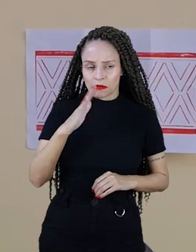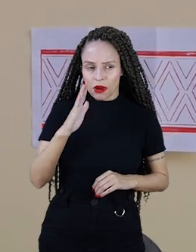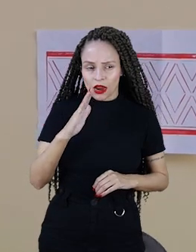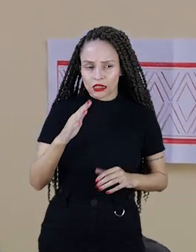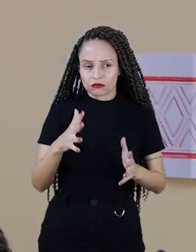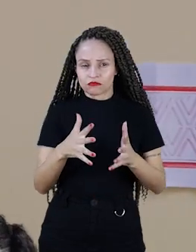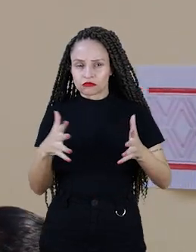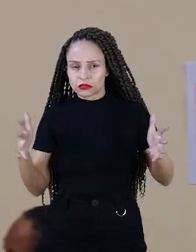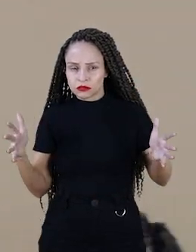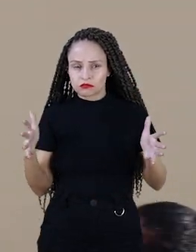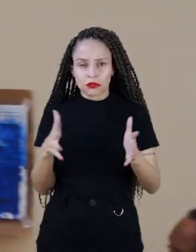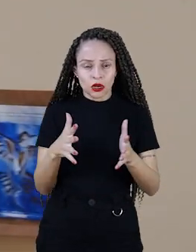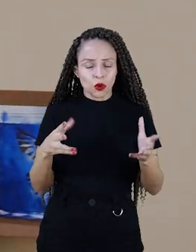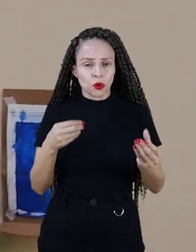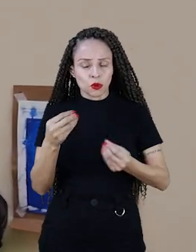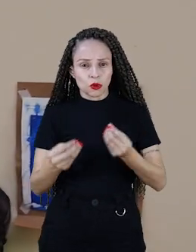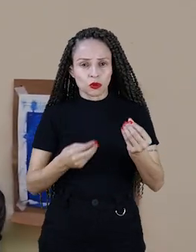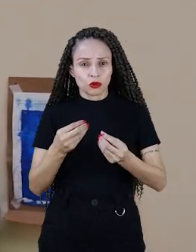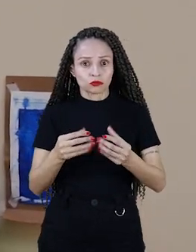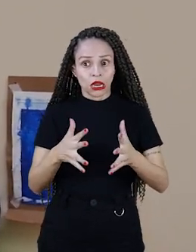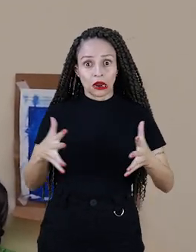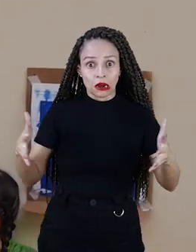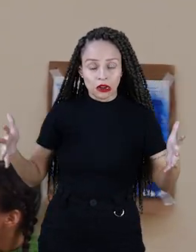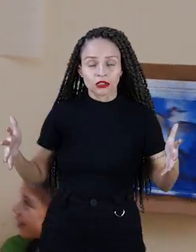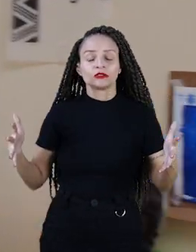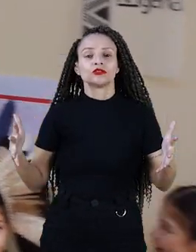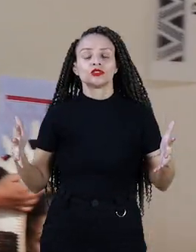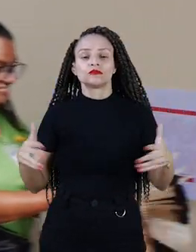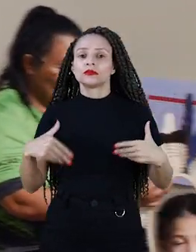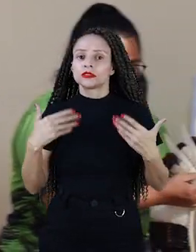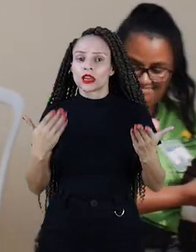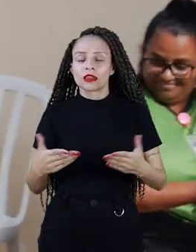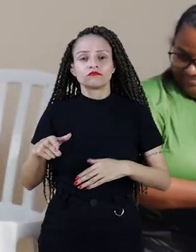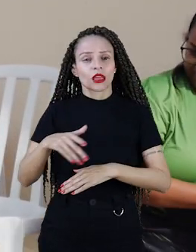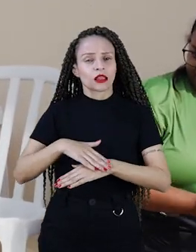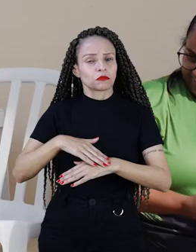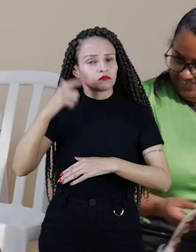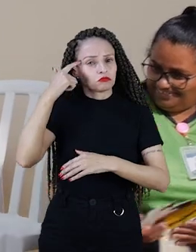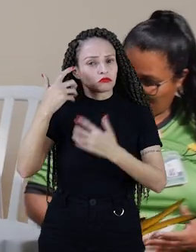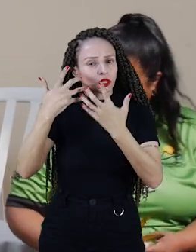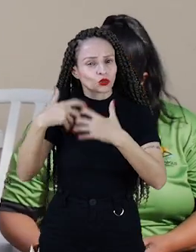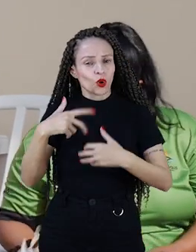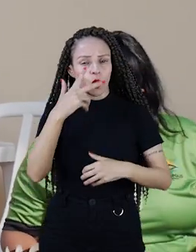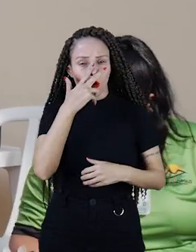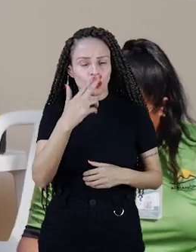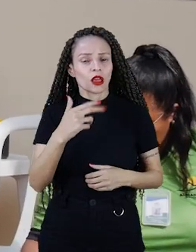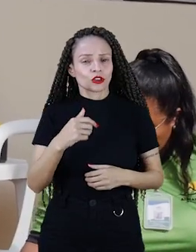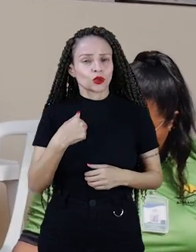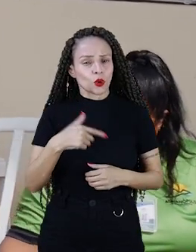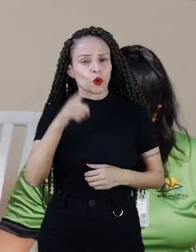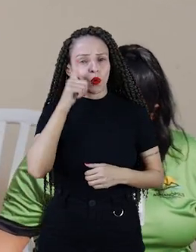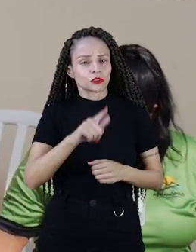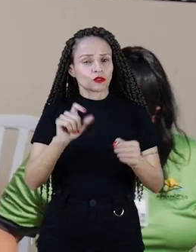um pouco maiores, né? Umas grandes. E aí, o que ele pensou? Olha, eu acho que eu consigo